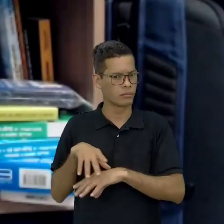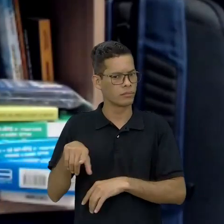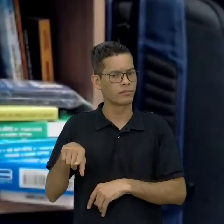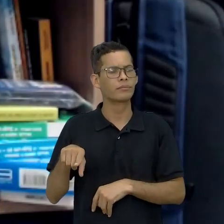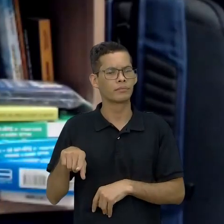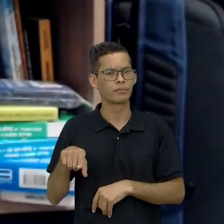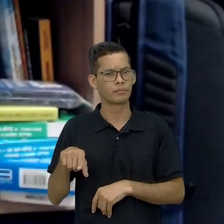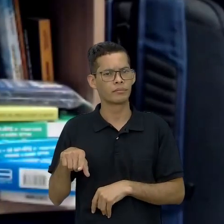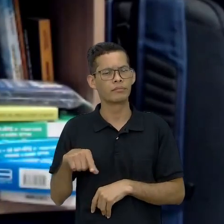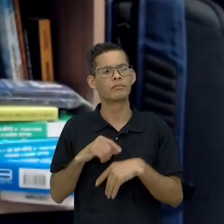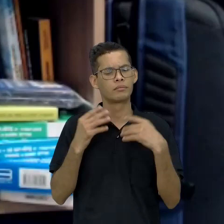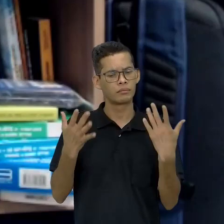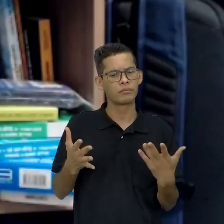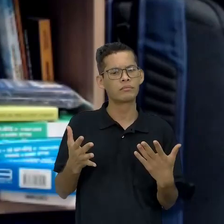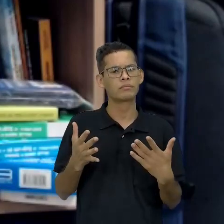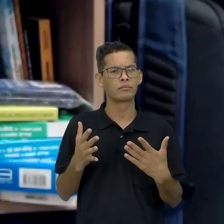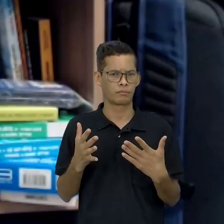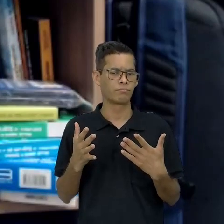Então